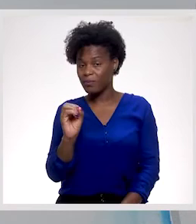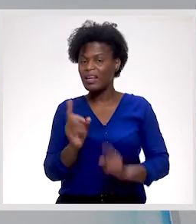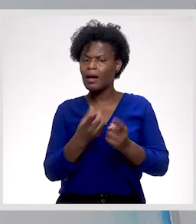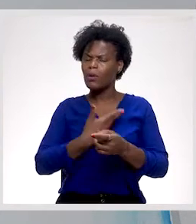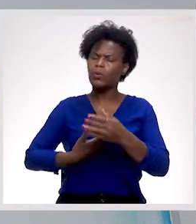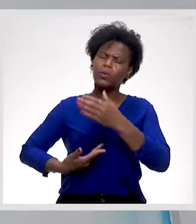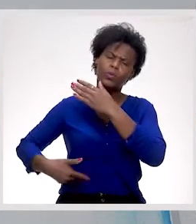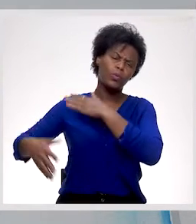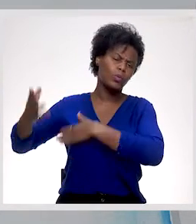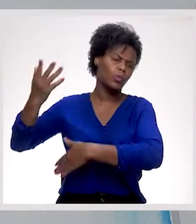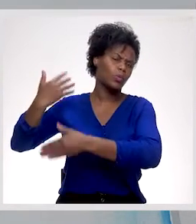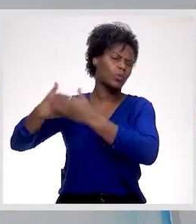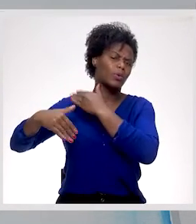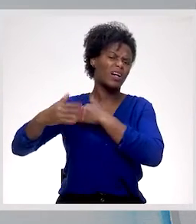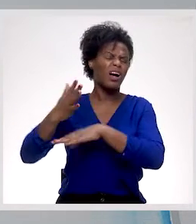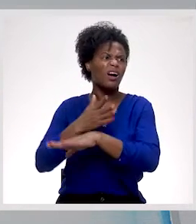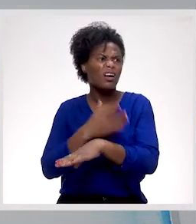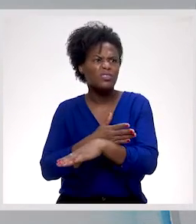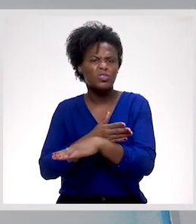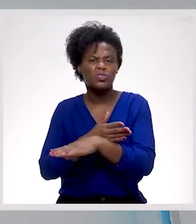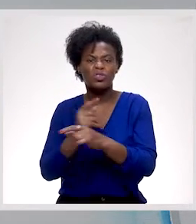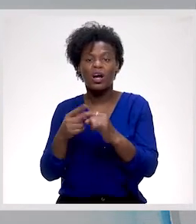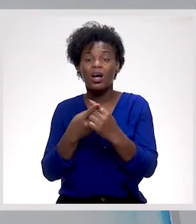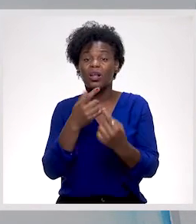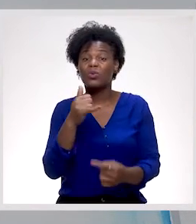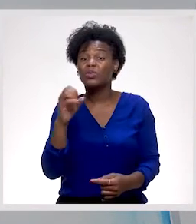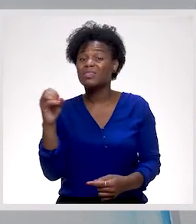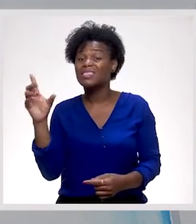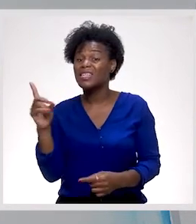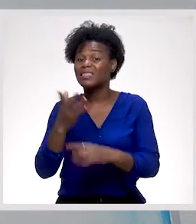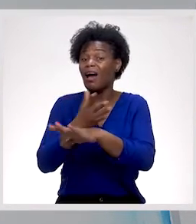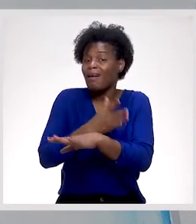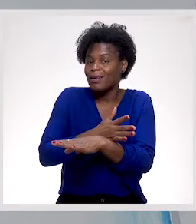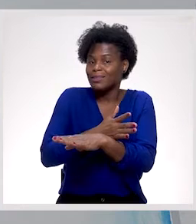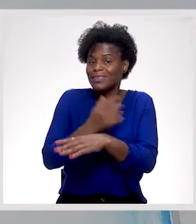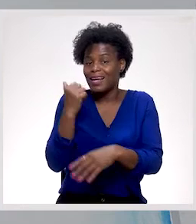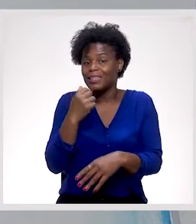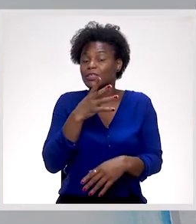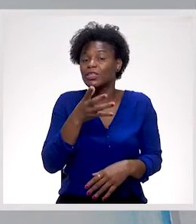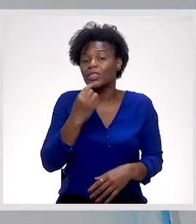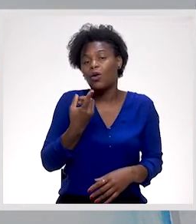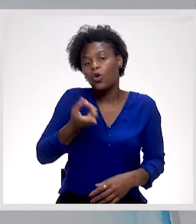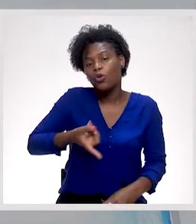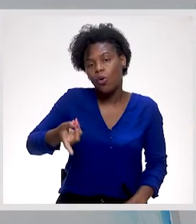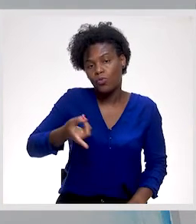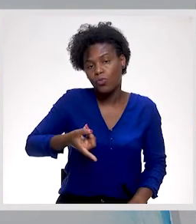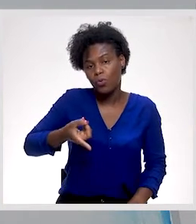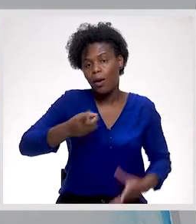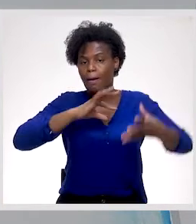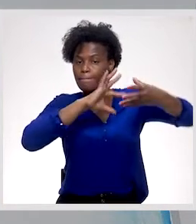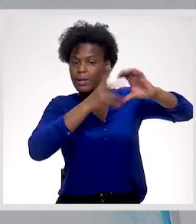antigamente, antes do ano de 2006, era considerado o 9º planeta do